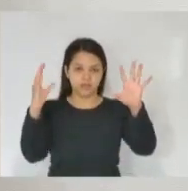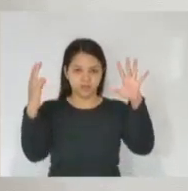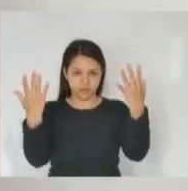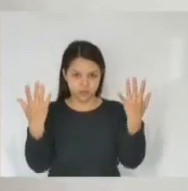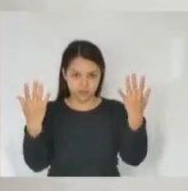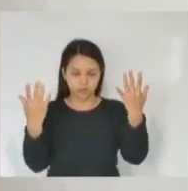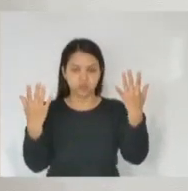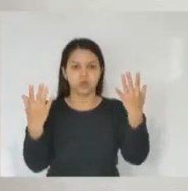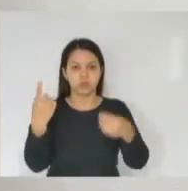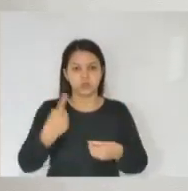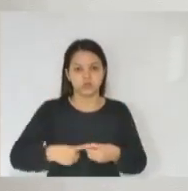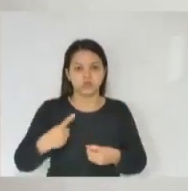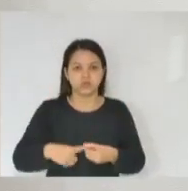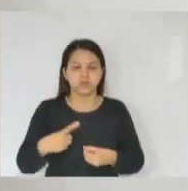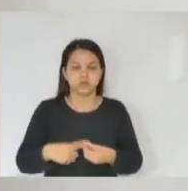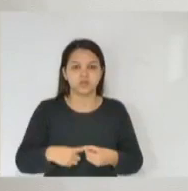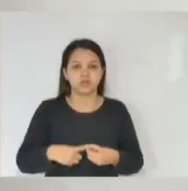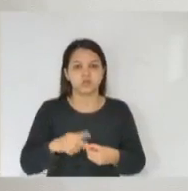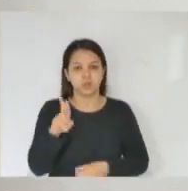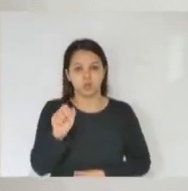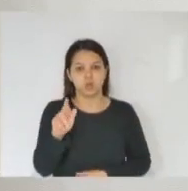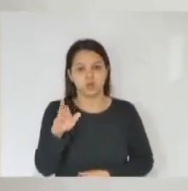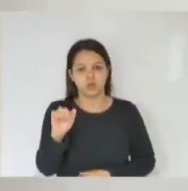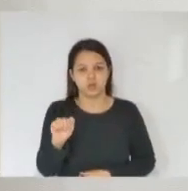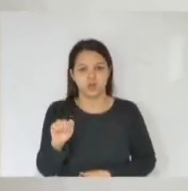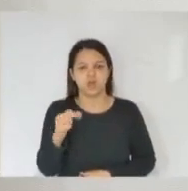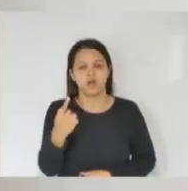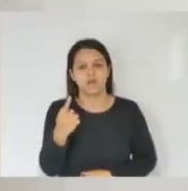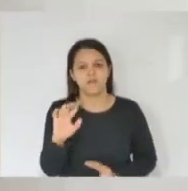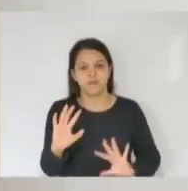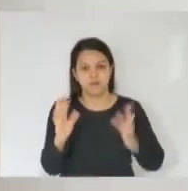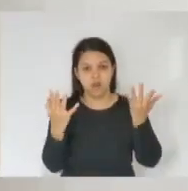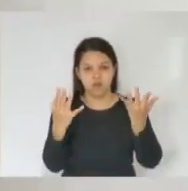de Uruçanga, que é a 19ª Festa do Vinho.